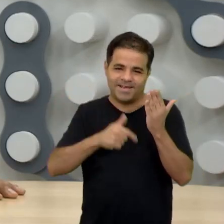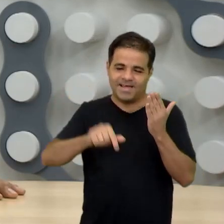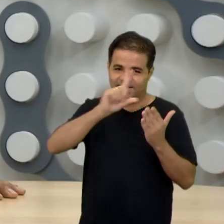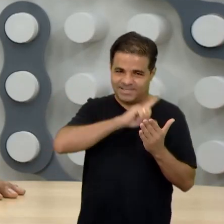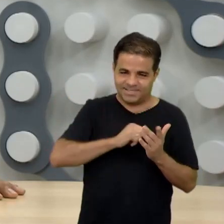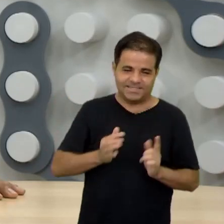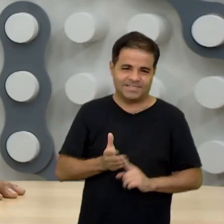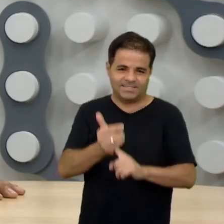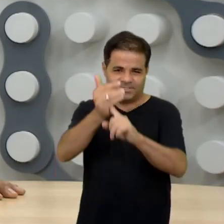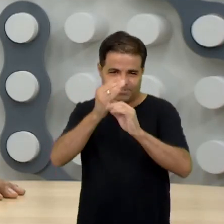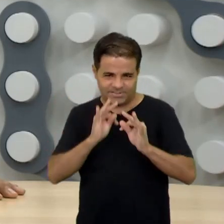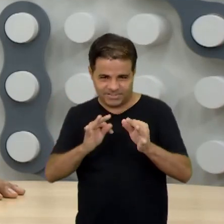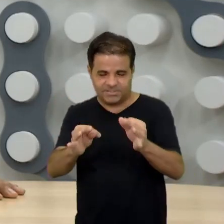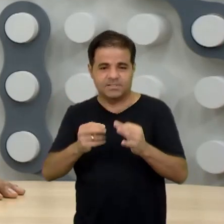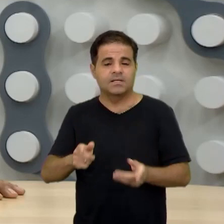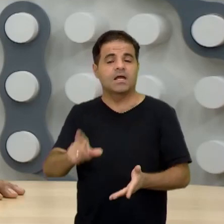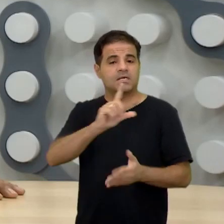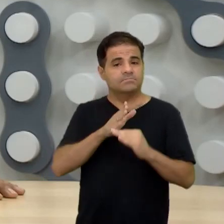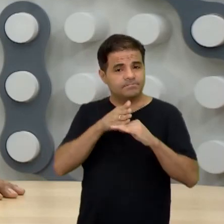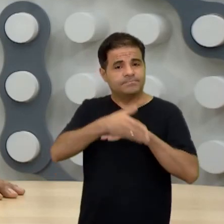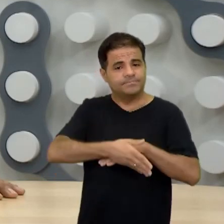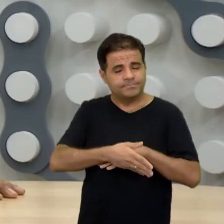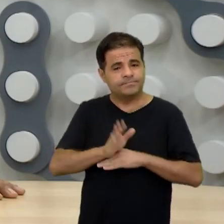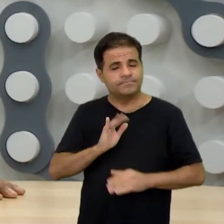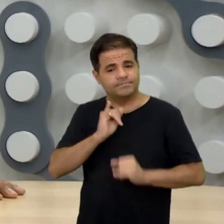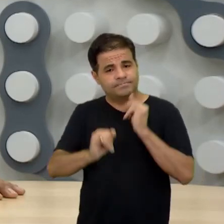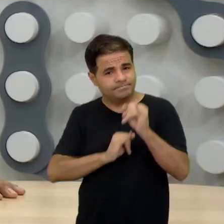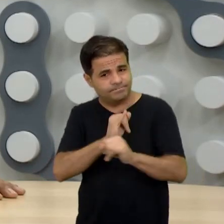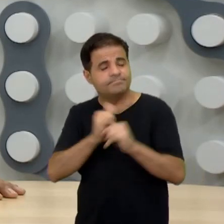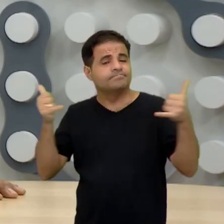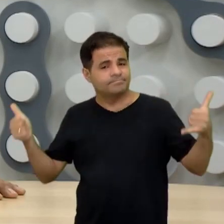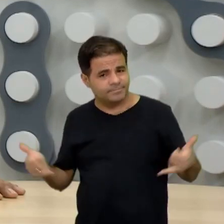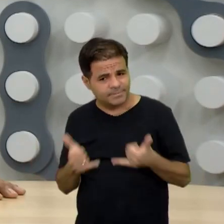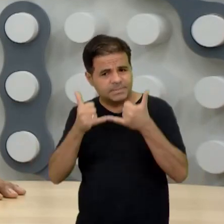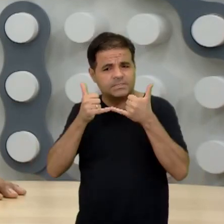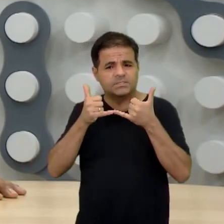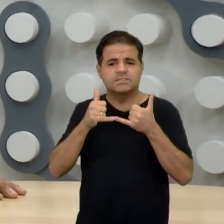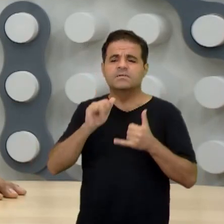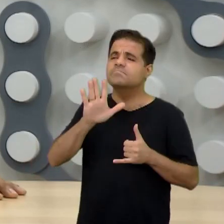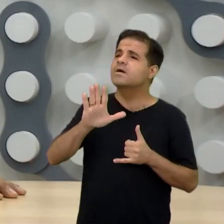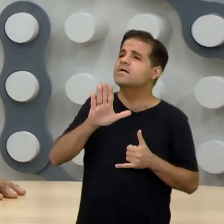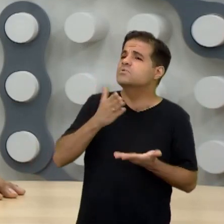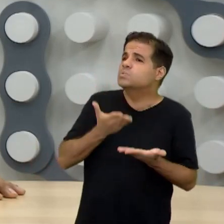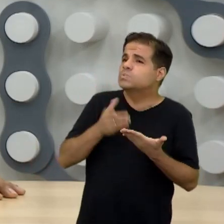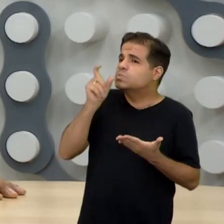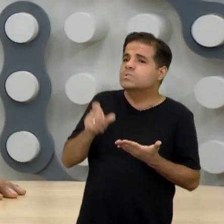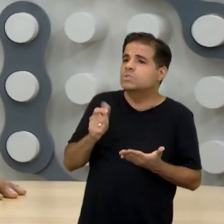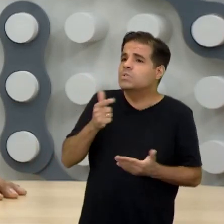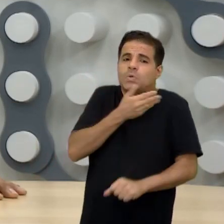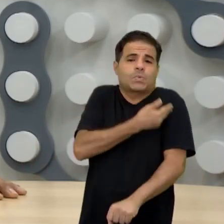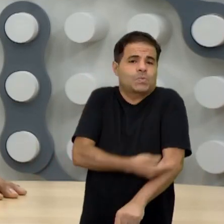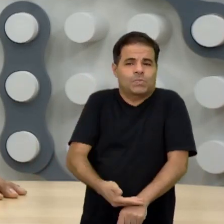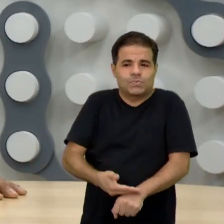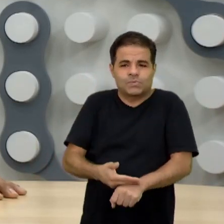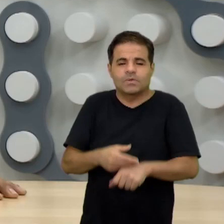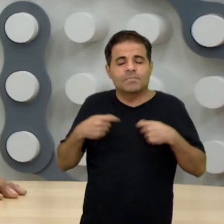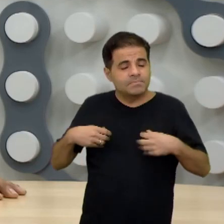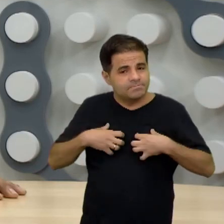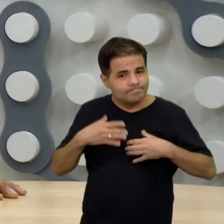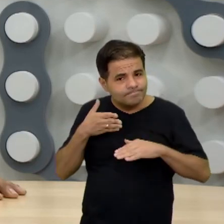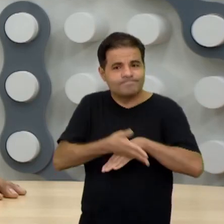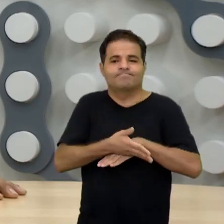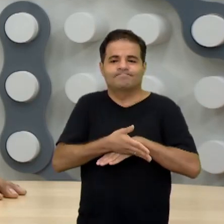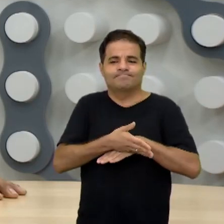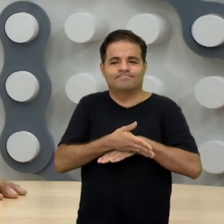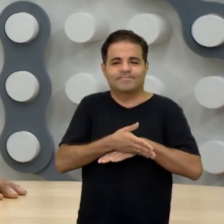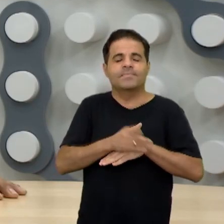das tecnologias, antes dessa ascensão da internet. Muito bem, mas aí o estudante não tem esse costume, então é preciso que ele comece a se envolver.